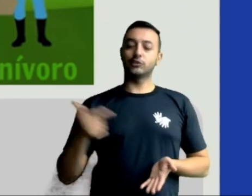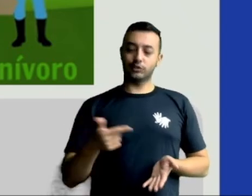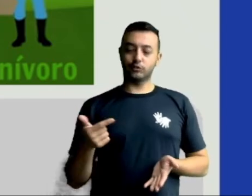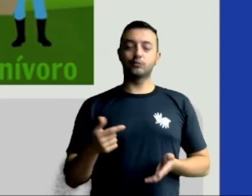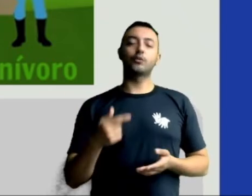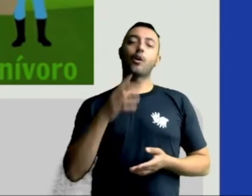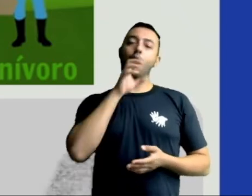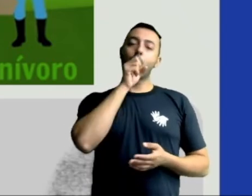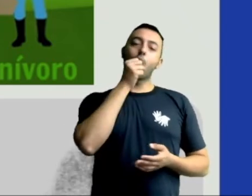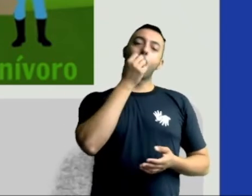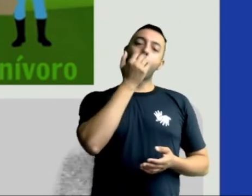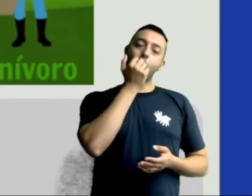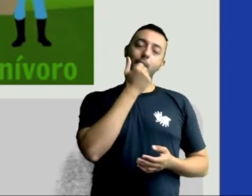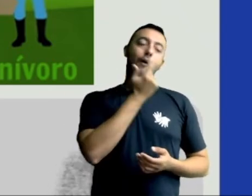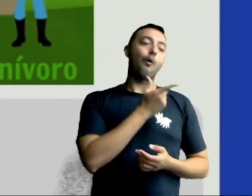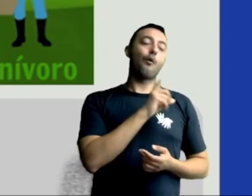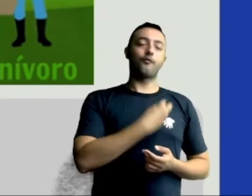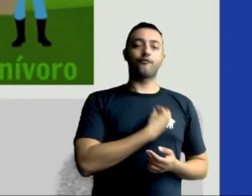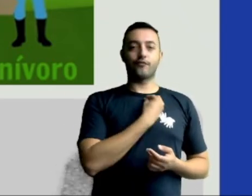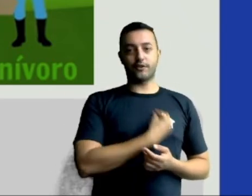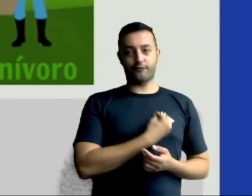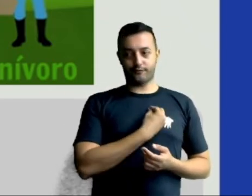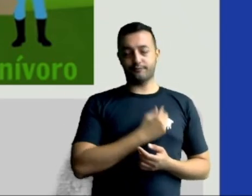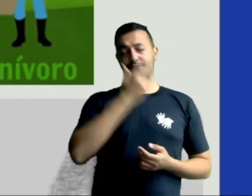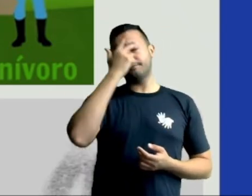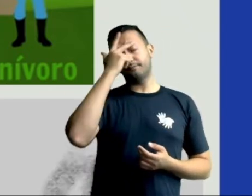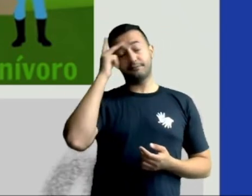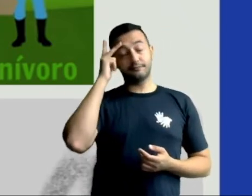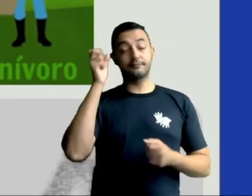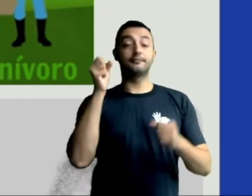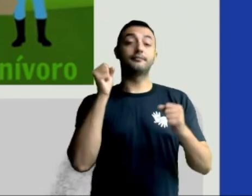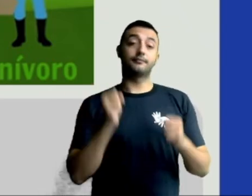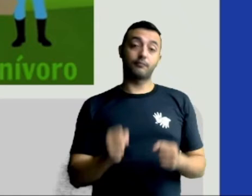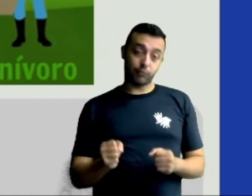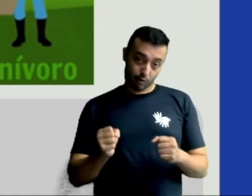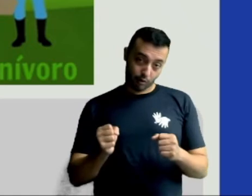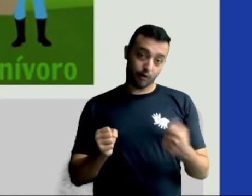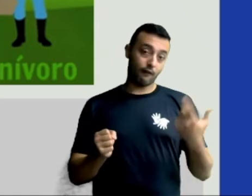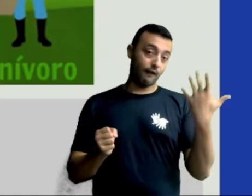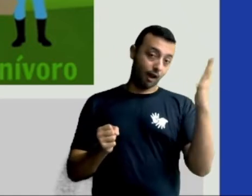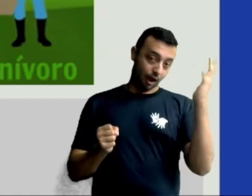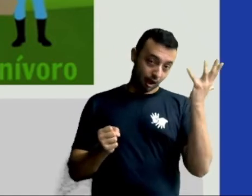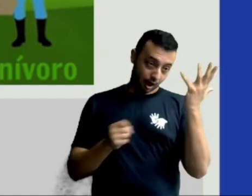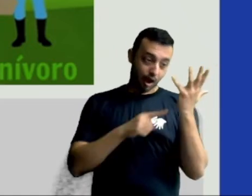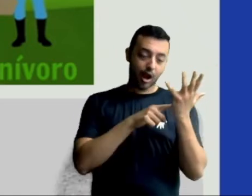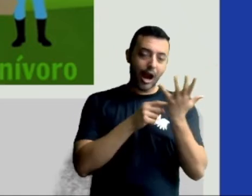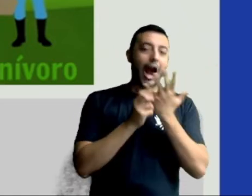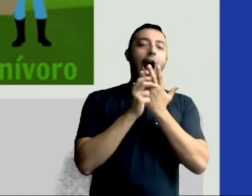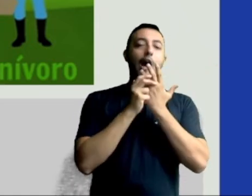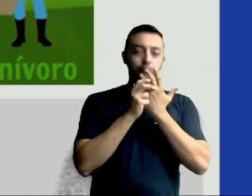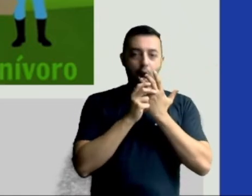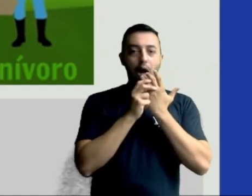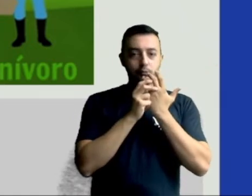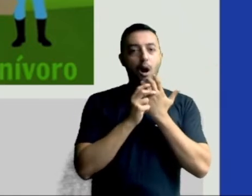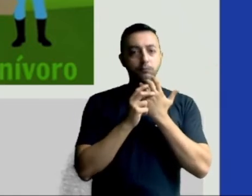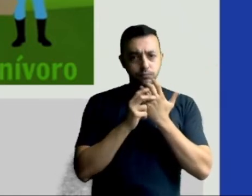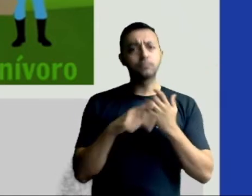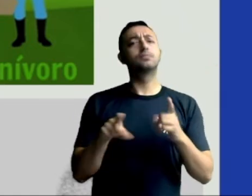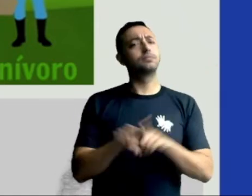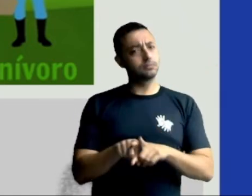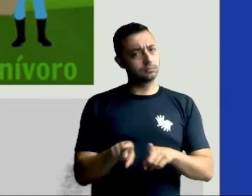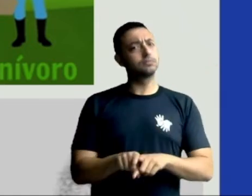outro ser vivo. O homem ele pode consumir tanto a plantinha, que é o ser produtor, porque a gente também